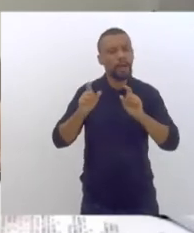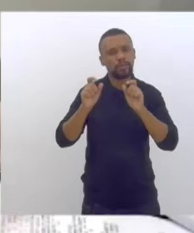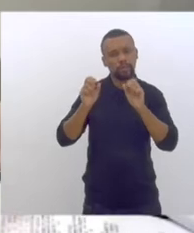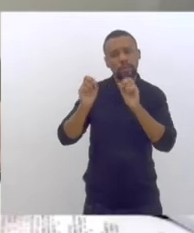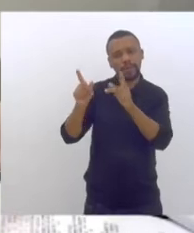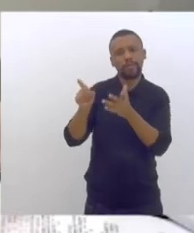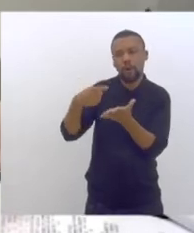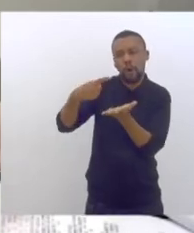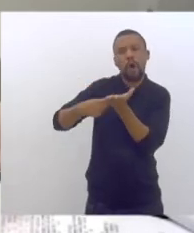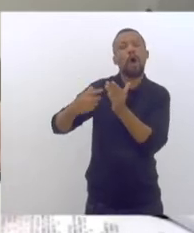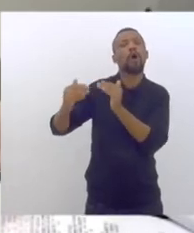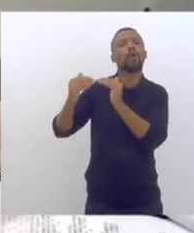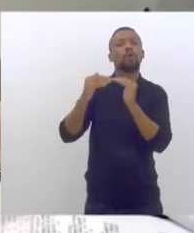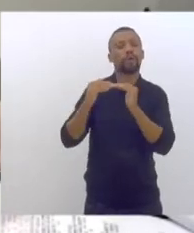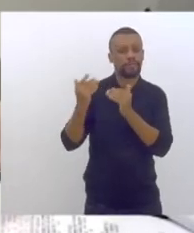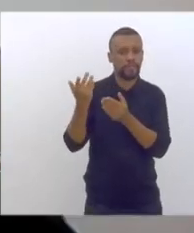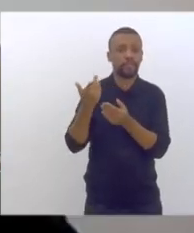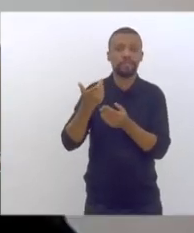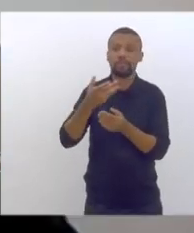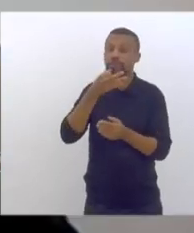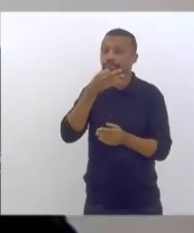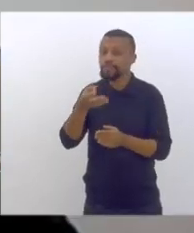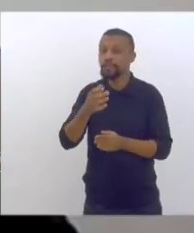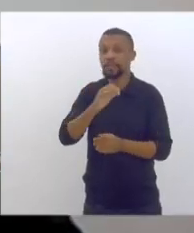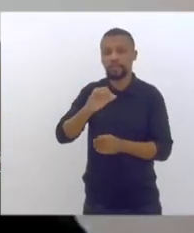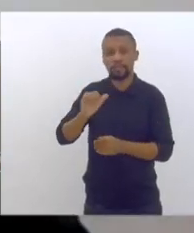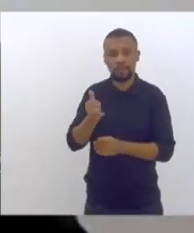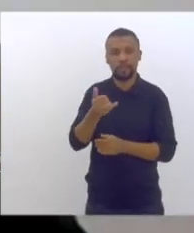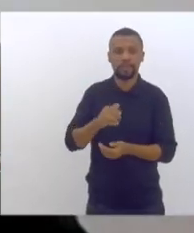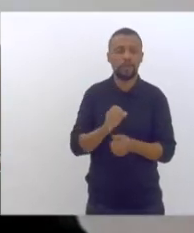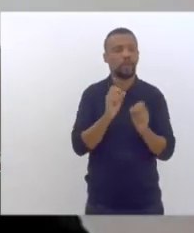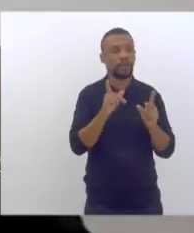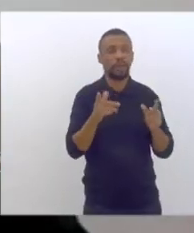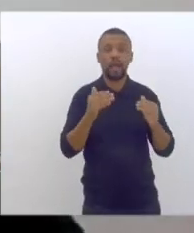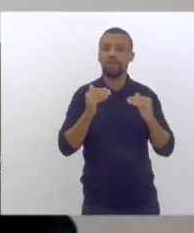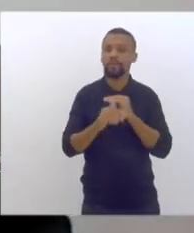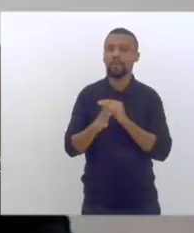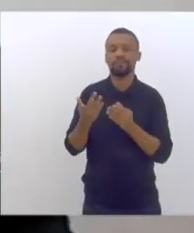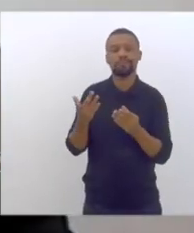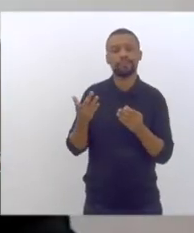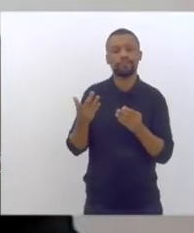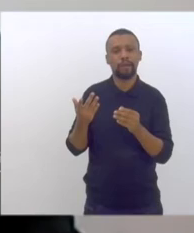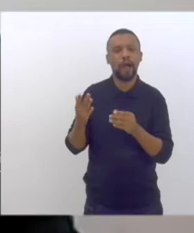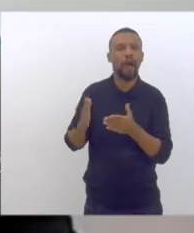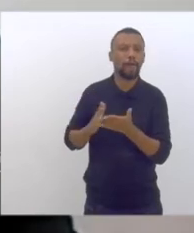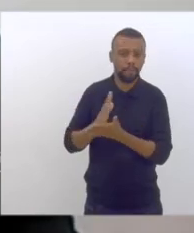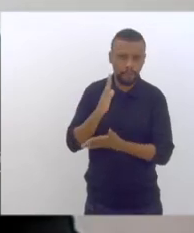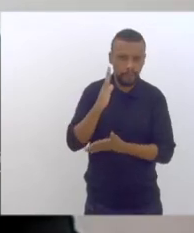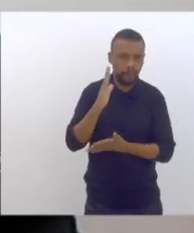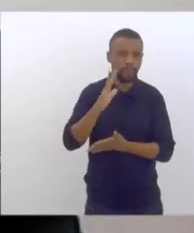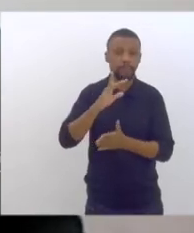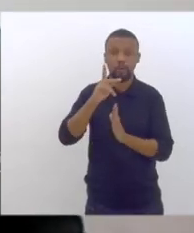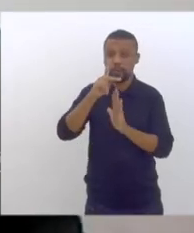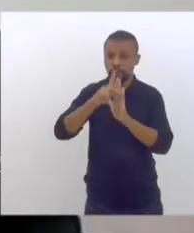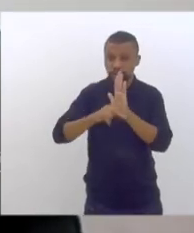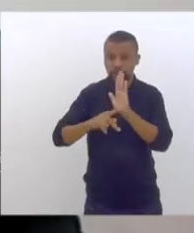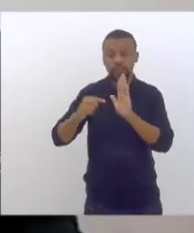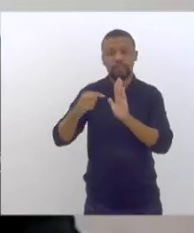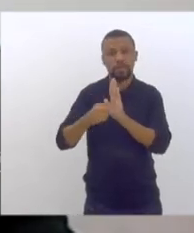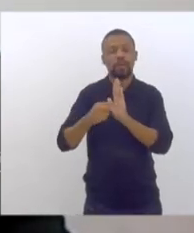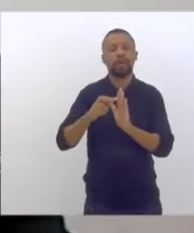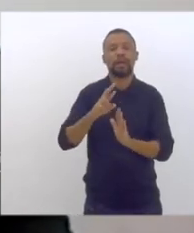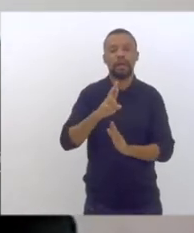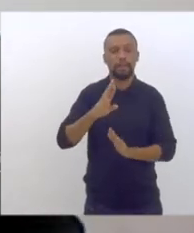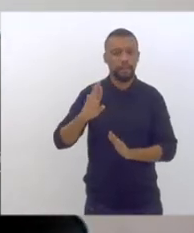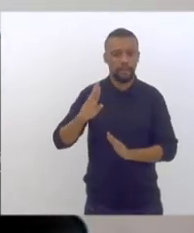coletivo da ccj nessa papel obrigado então aprovado a divergência foi congelador o vencido Deputado